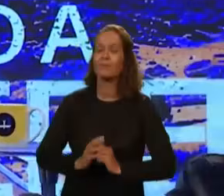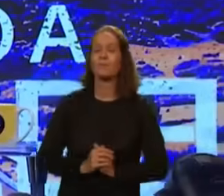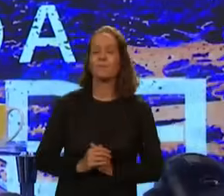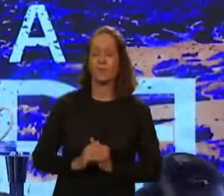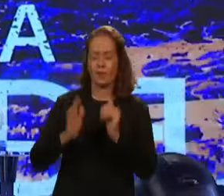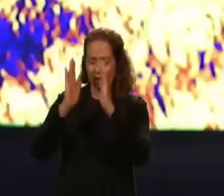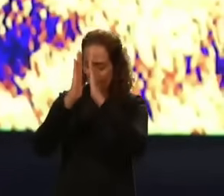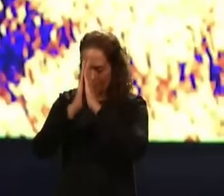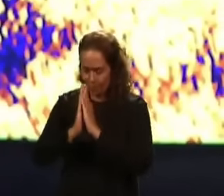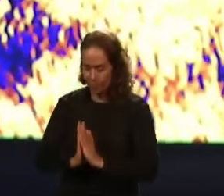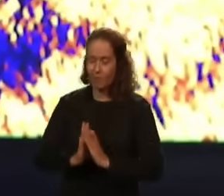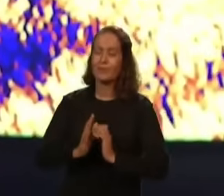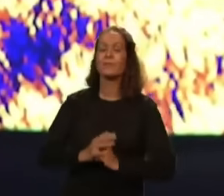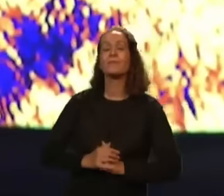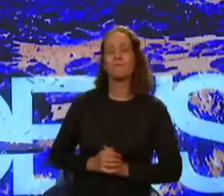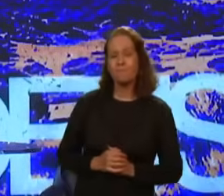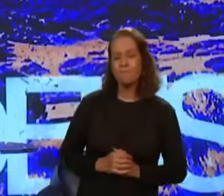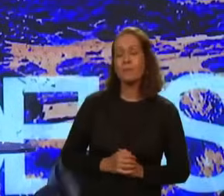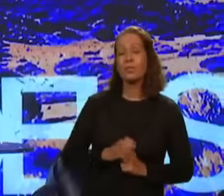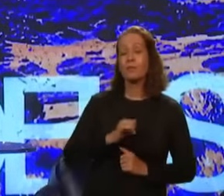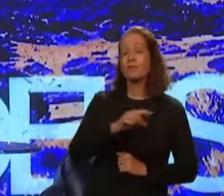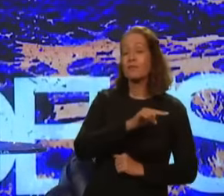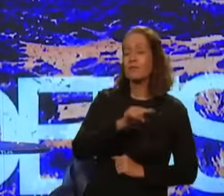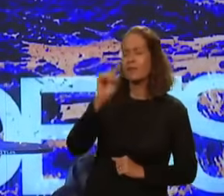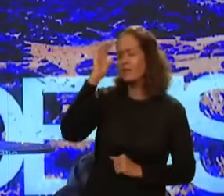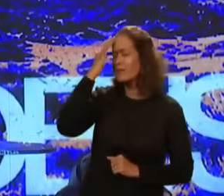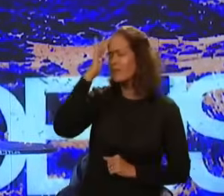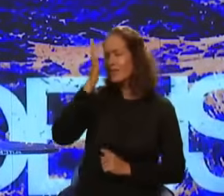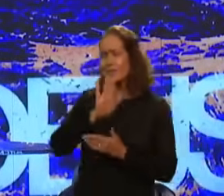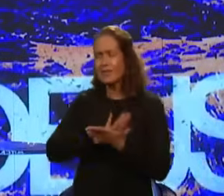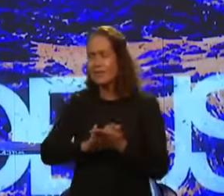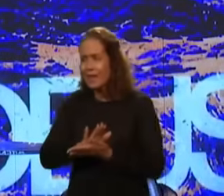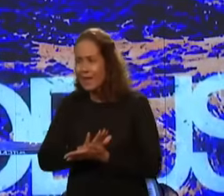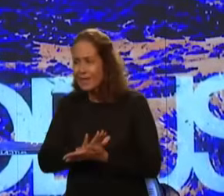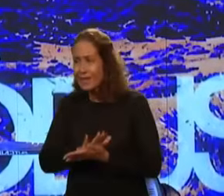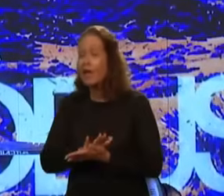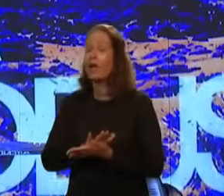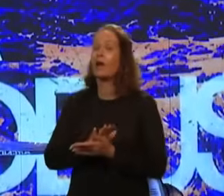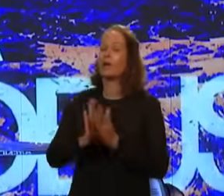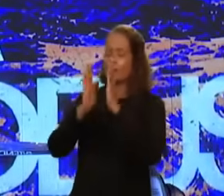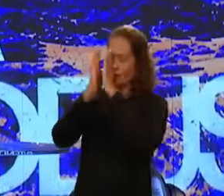Adore, mesmo quando você não estiver entendendo nada.